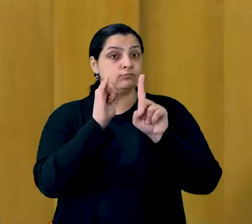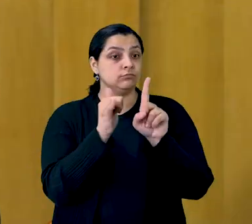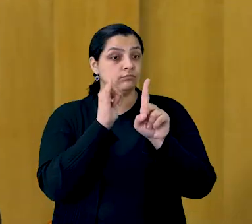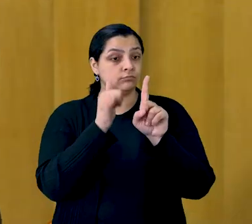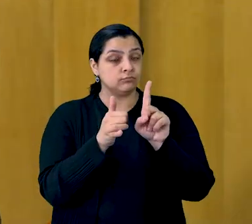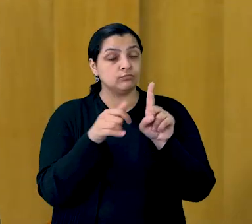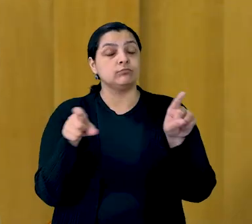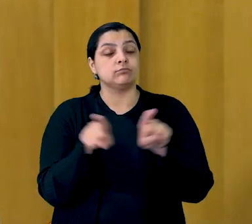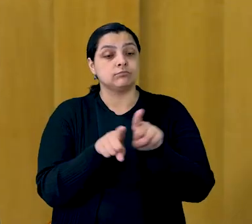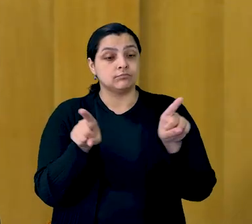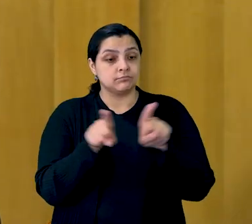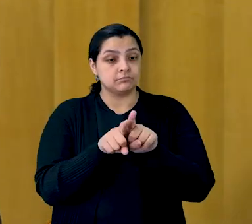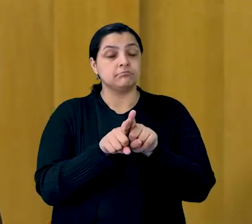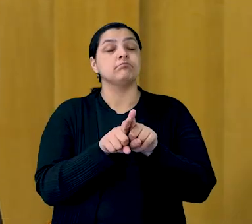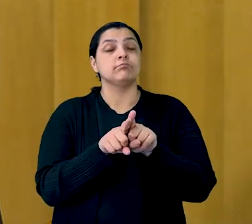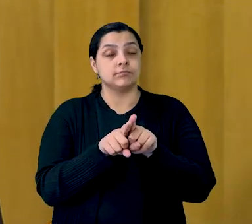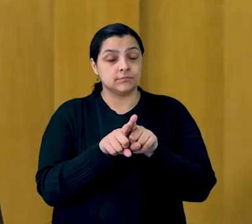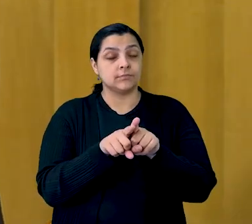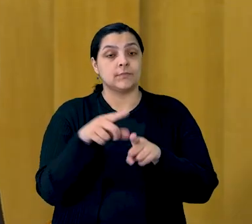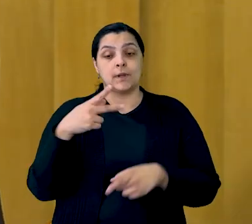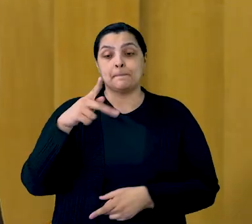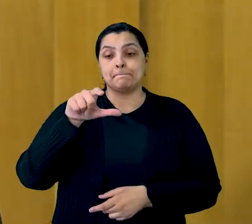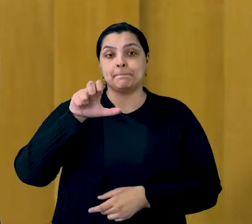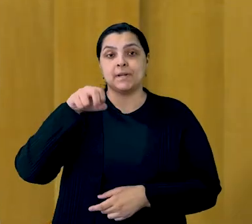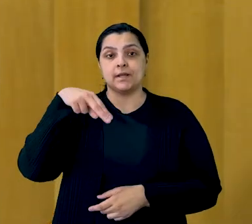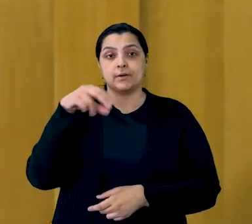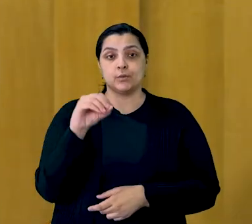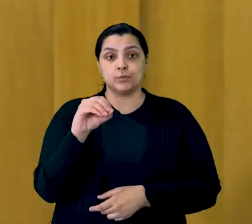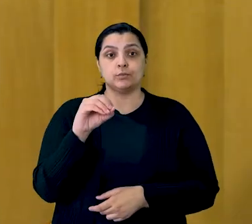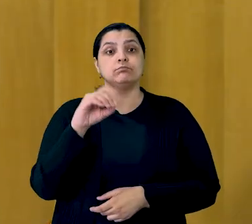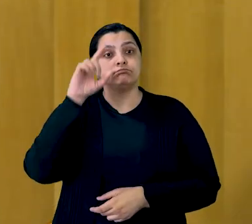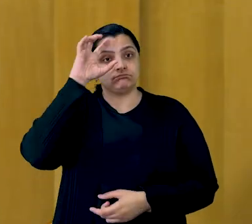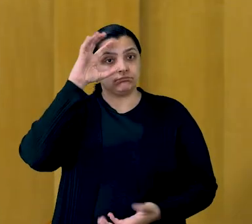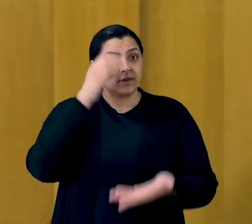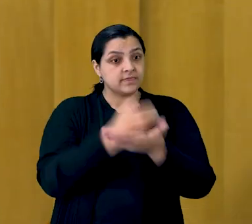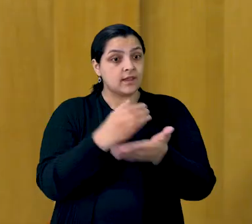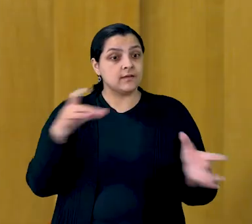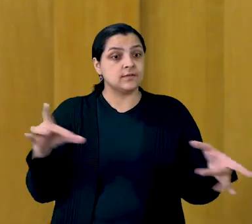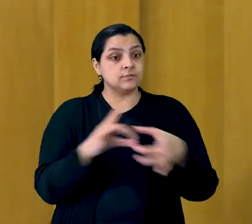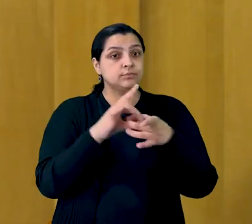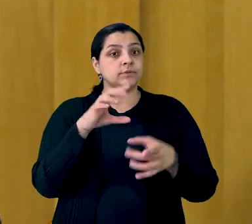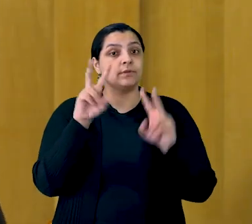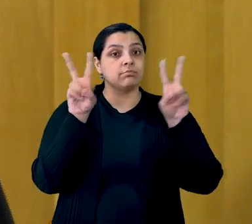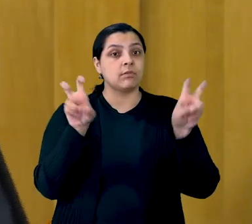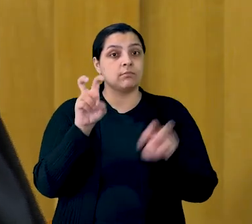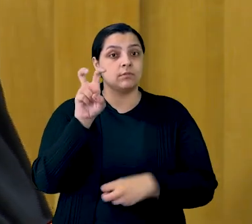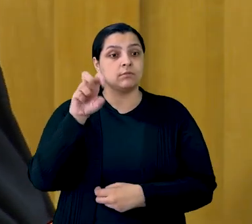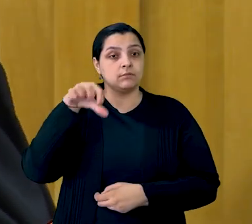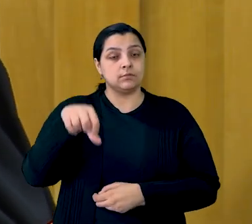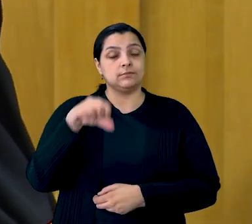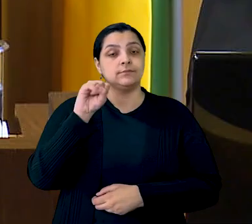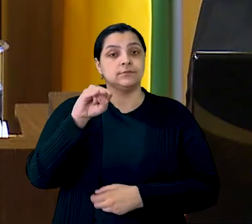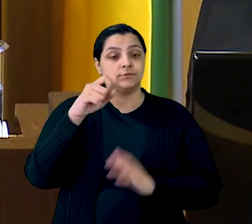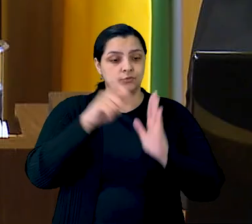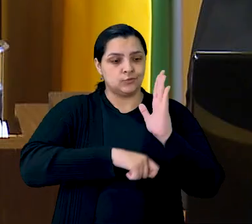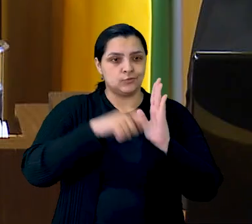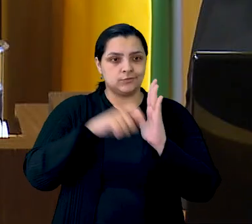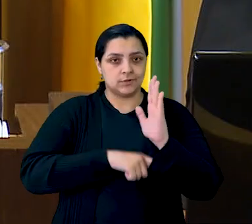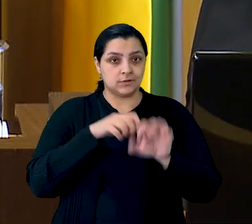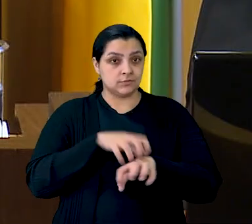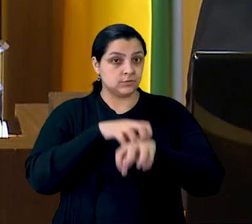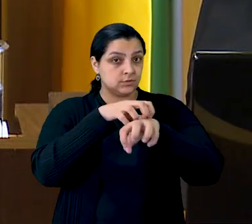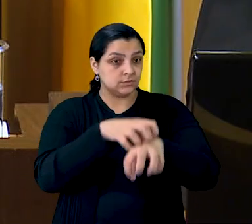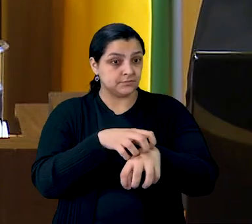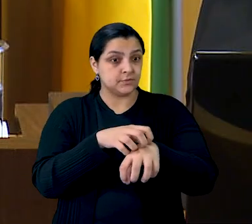O relator destacou também, em sentido semelhante, que o Pleno do TST firmou tese vinculante no tema 59 de que o contrato